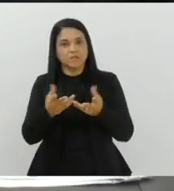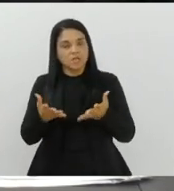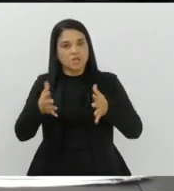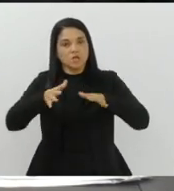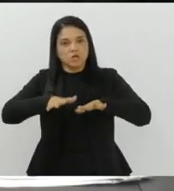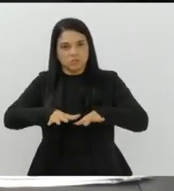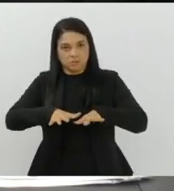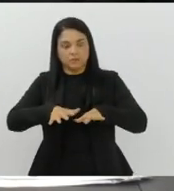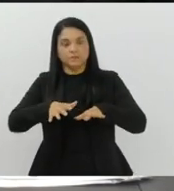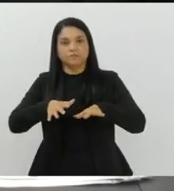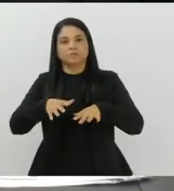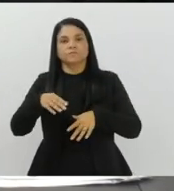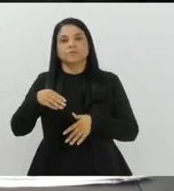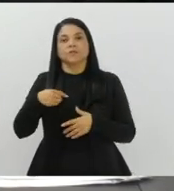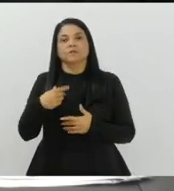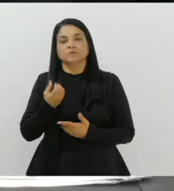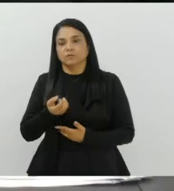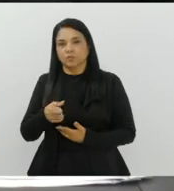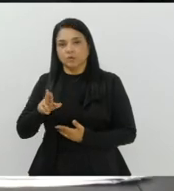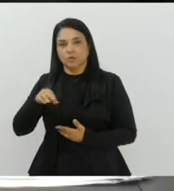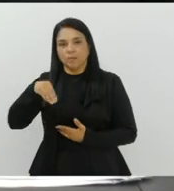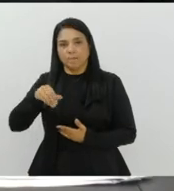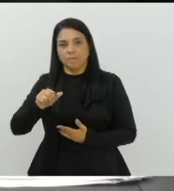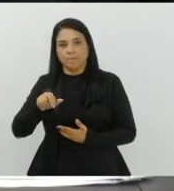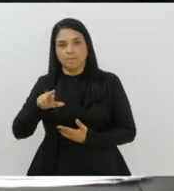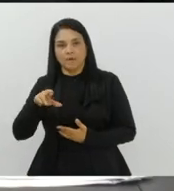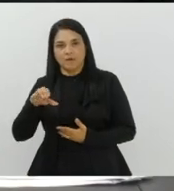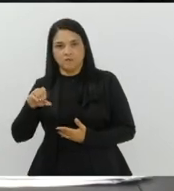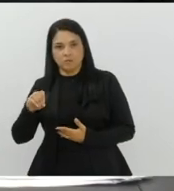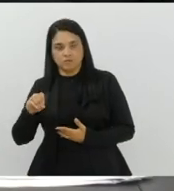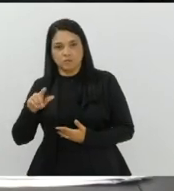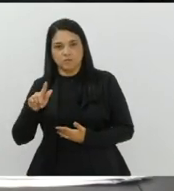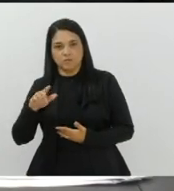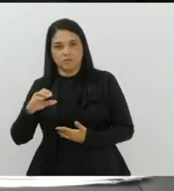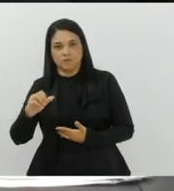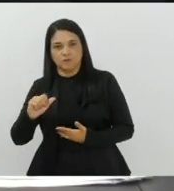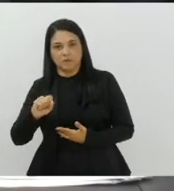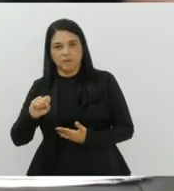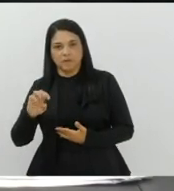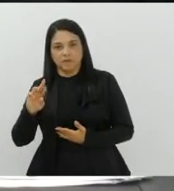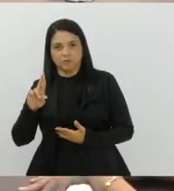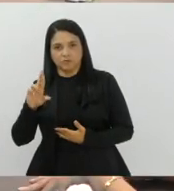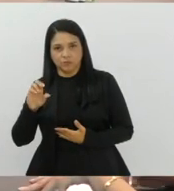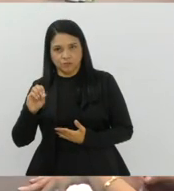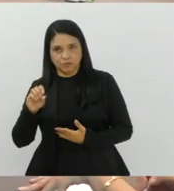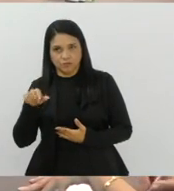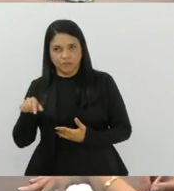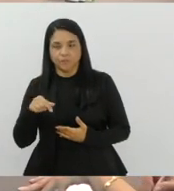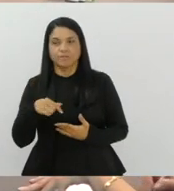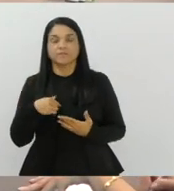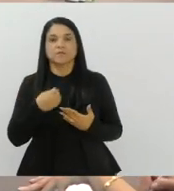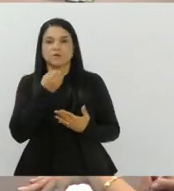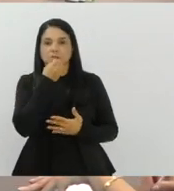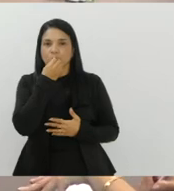Por favor, com a palavra, doutor Márcio Castro de Aguiar, por favor. Boa tarde